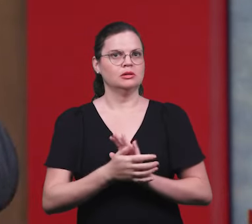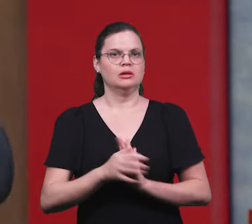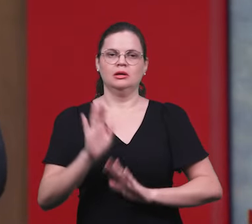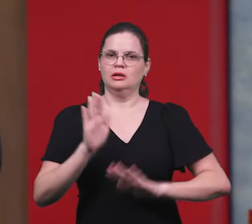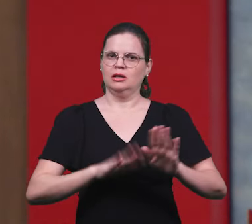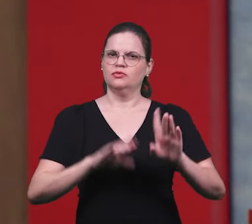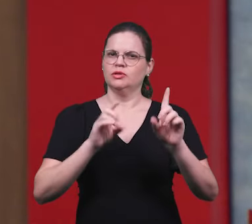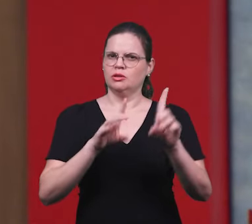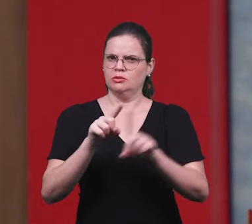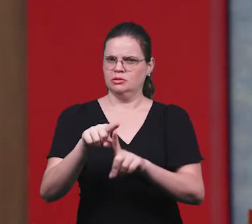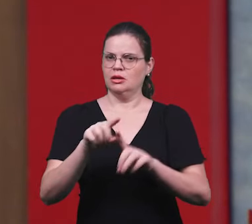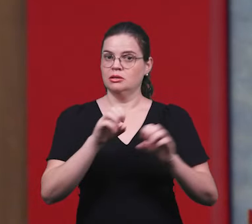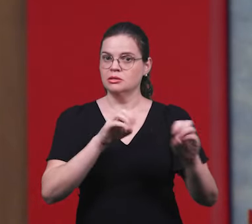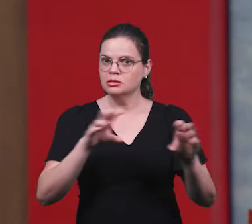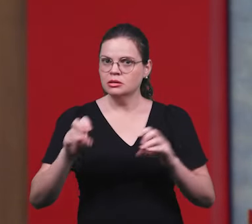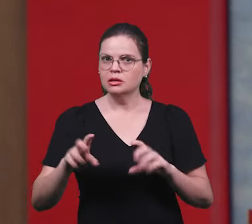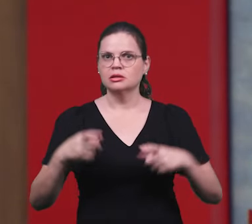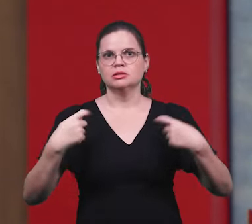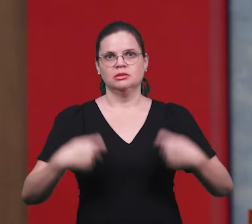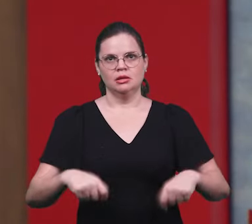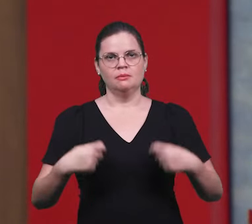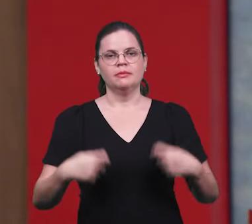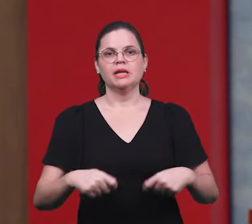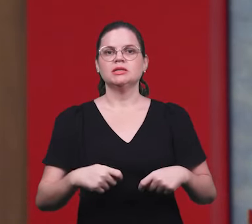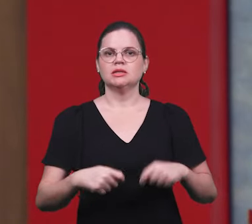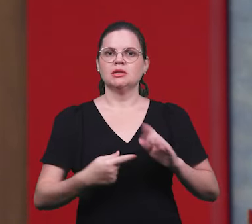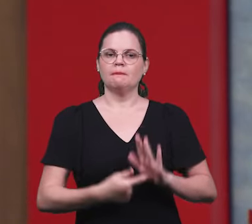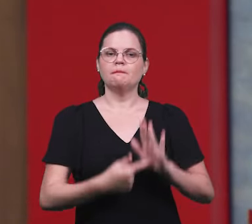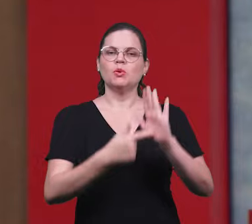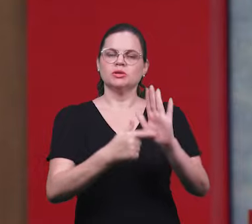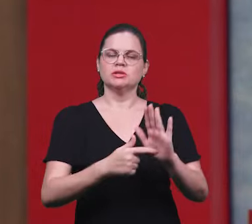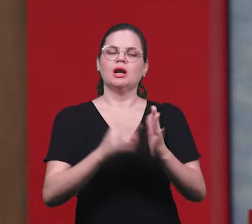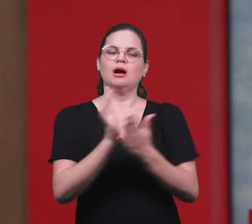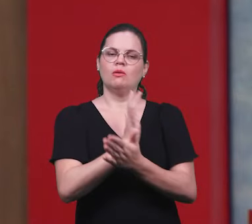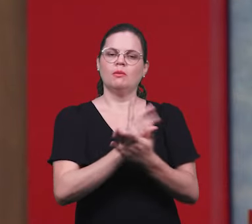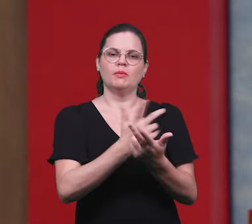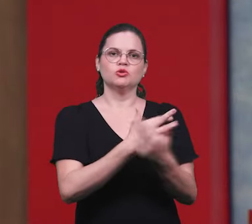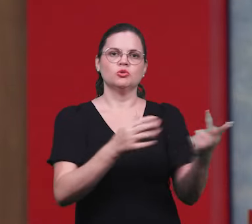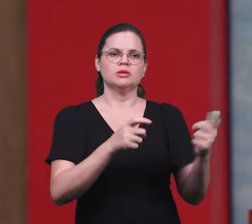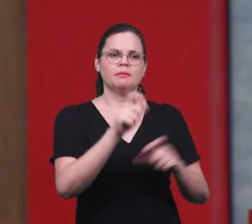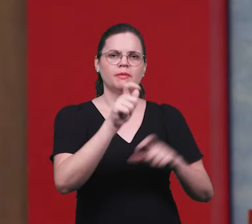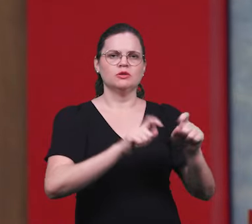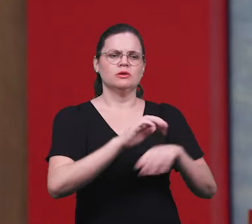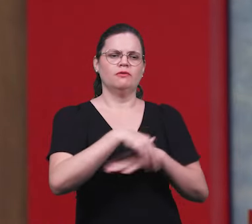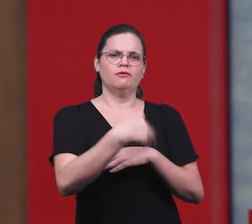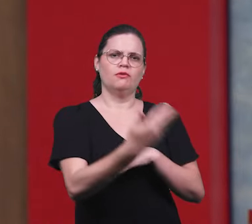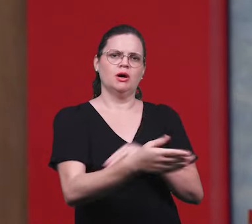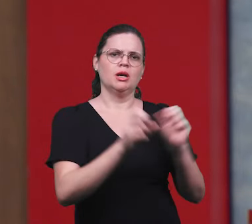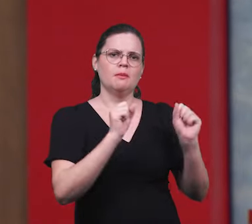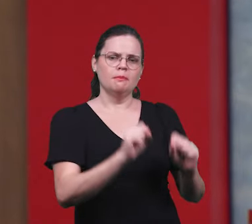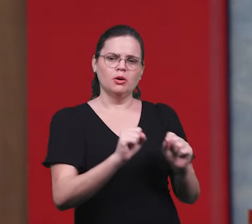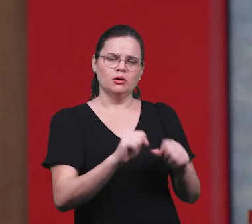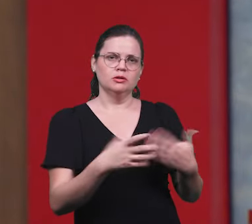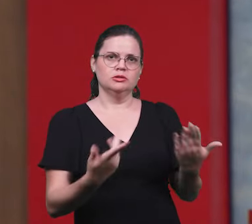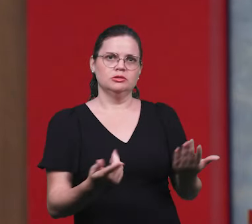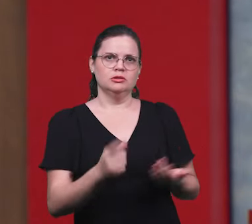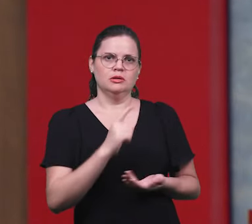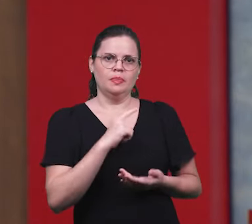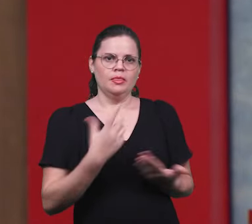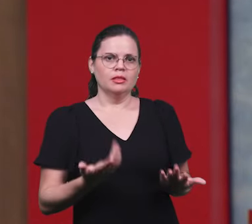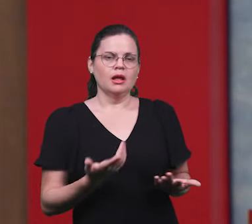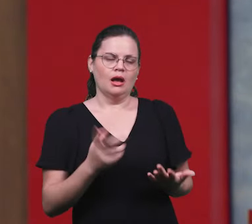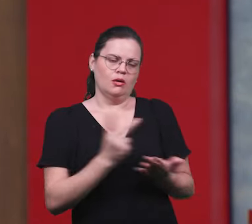às vezes, você para ensinar a doutrina, você vai acabar falando de alguma coisa que alguém pode, eu respeito.